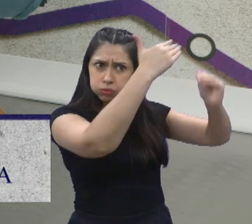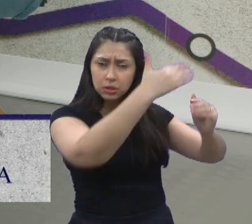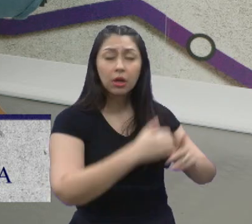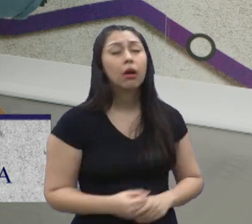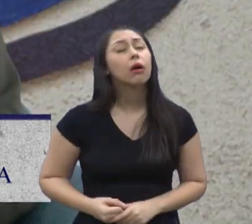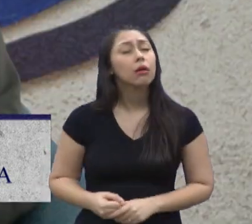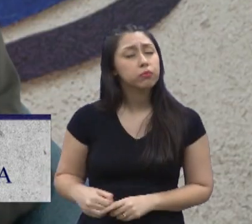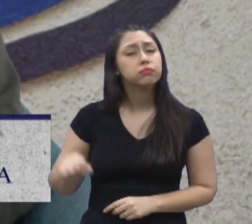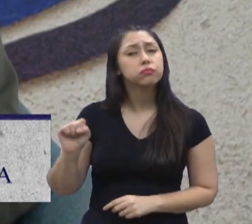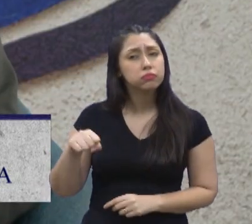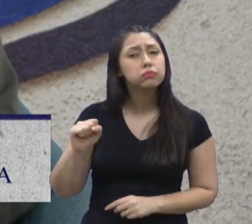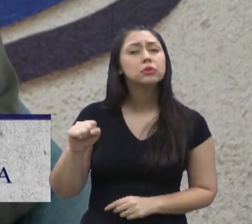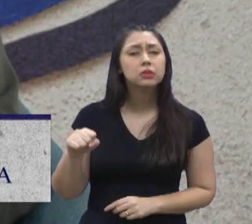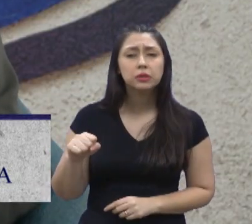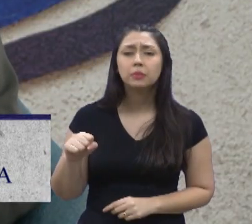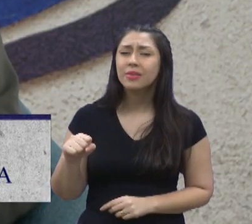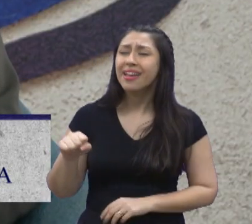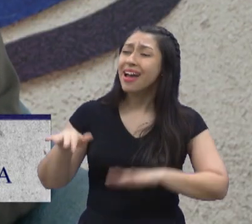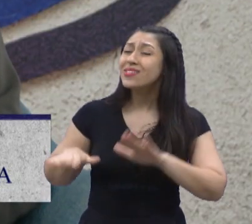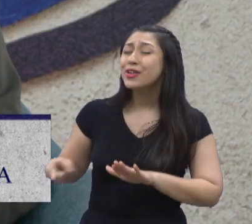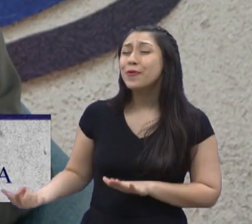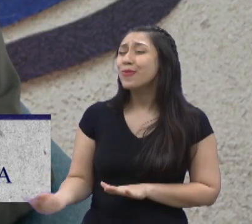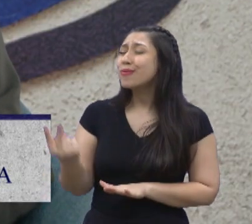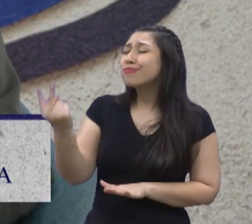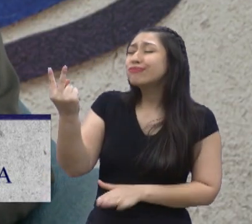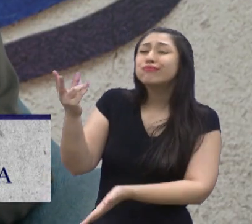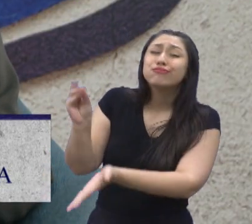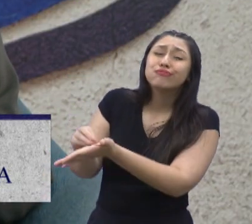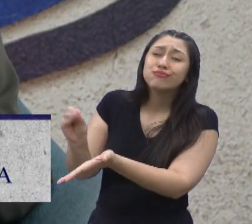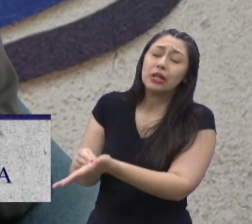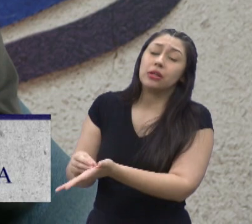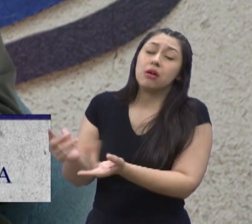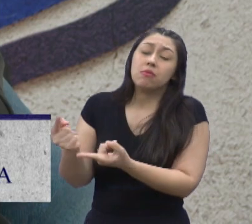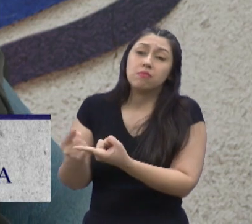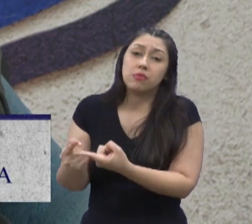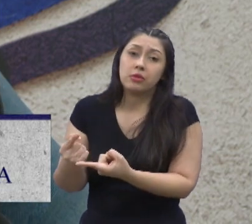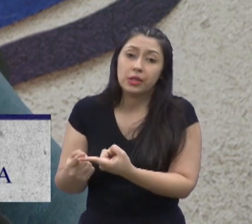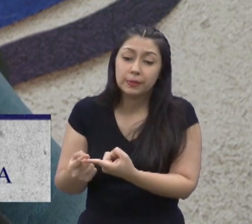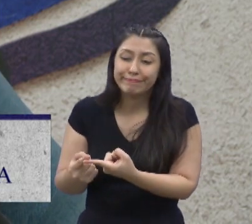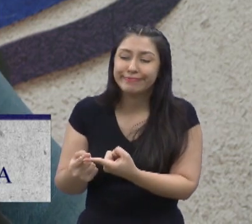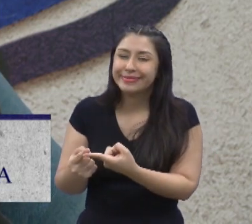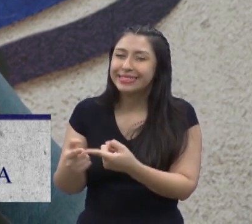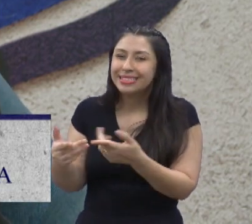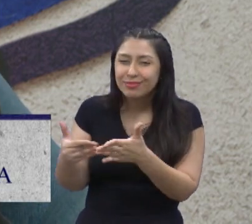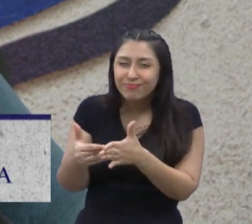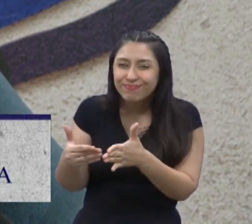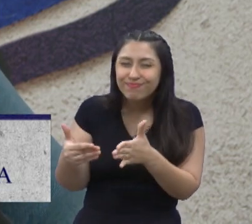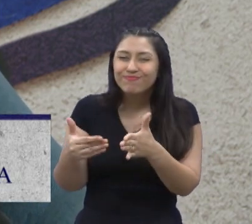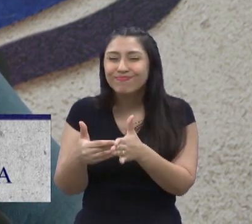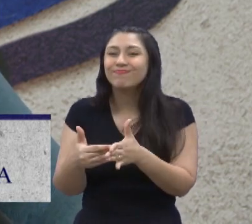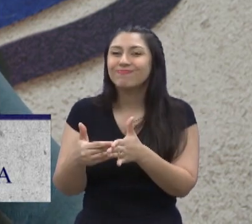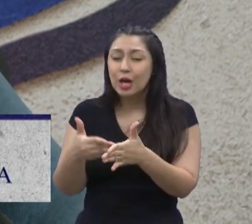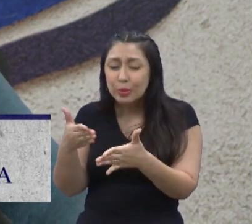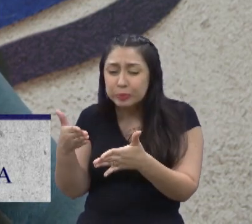que, de certa forma, não é tão valorizada, né? Porque tem uma barreira de entrada para